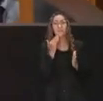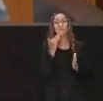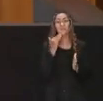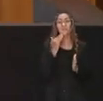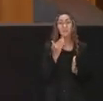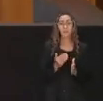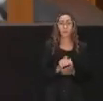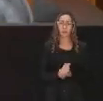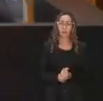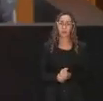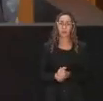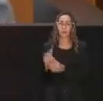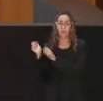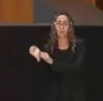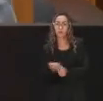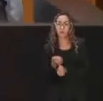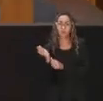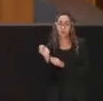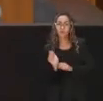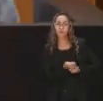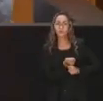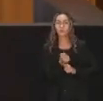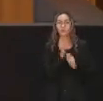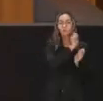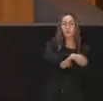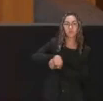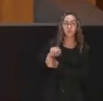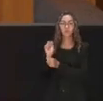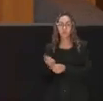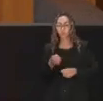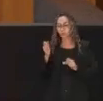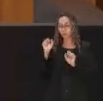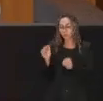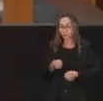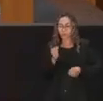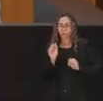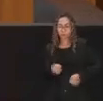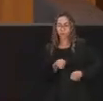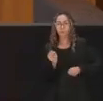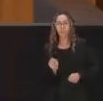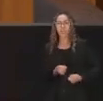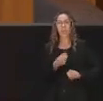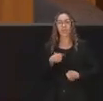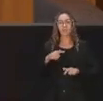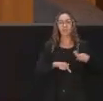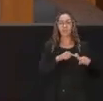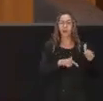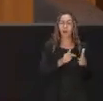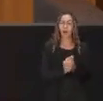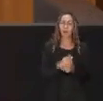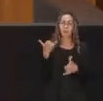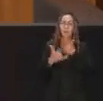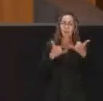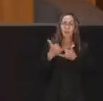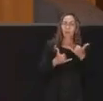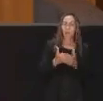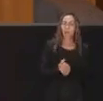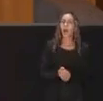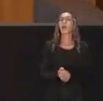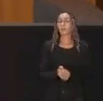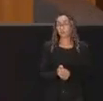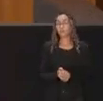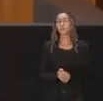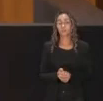eu falo muito de foice, que eu fui aprendiz, trabalho de foice e enxadão. Aí eles ficam brincando comigo, na época a foice era foice